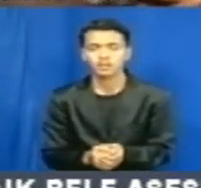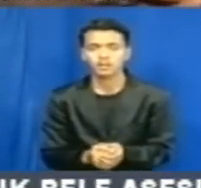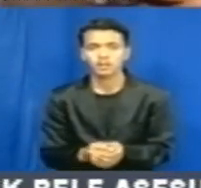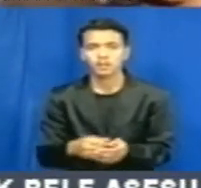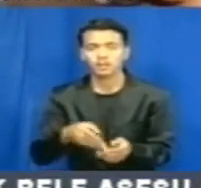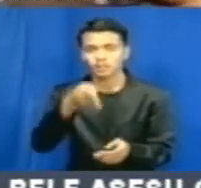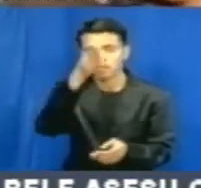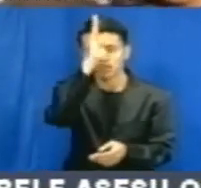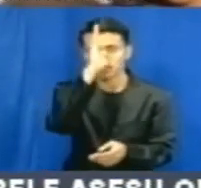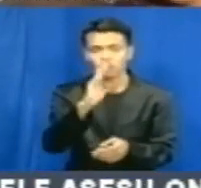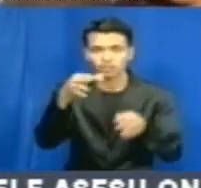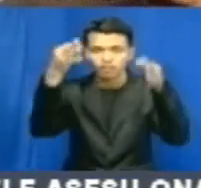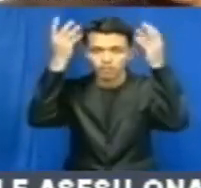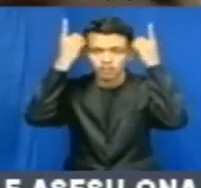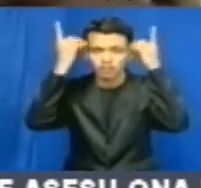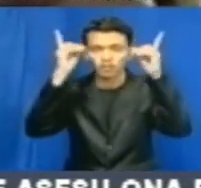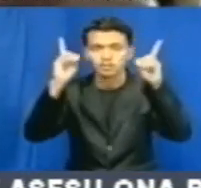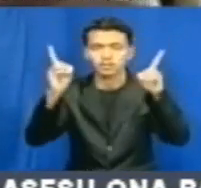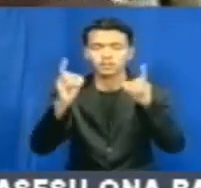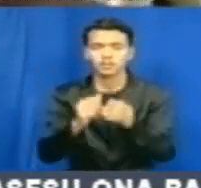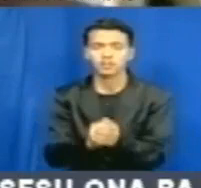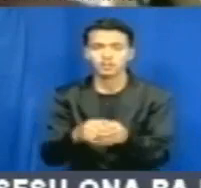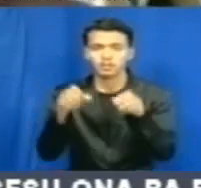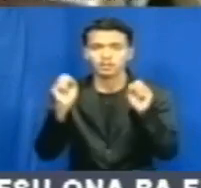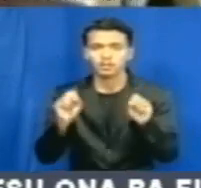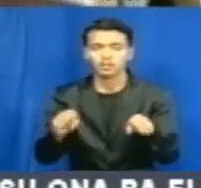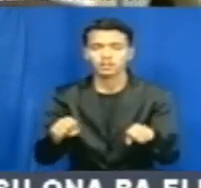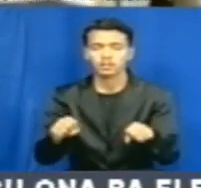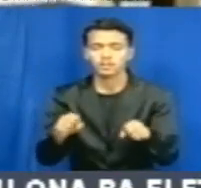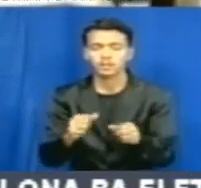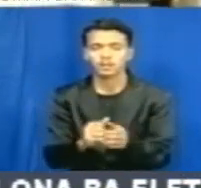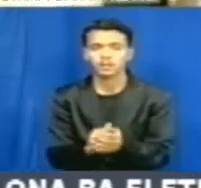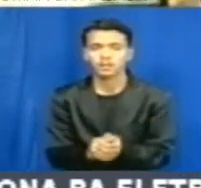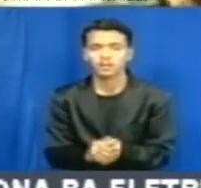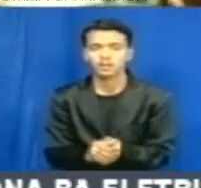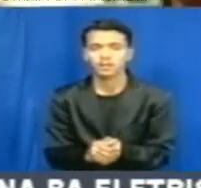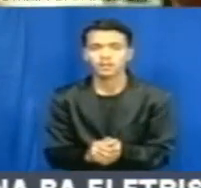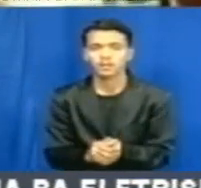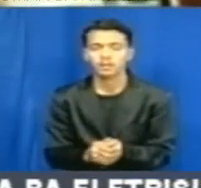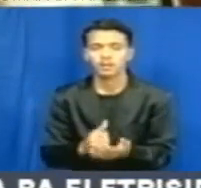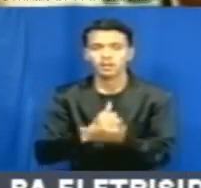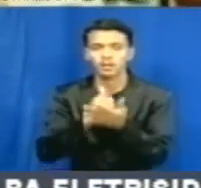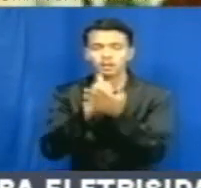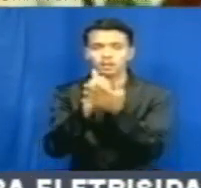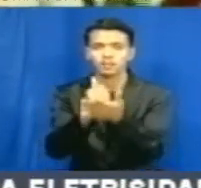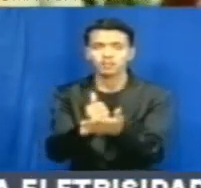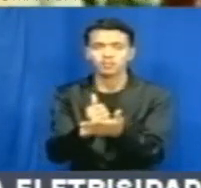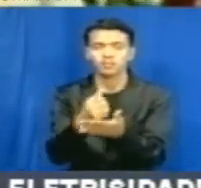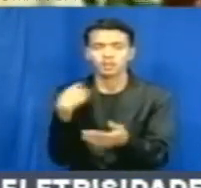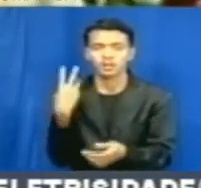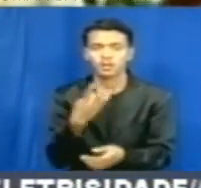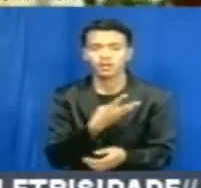maromak medetermina ang kontente bele kare komisya omenasing se fua apoya tulumba ami nundar